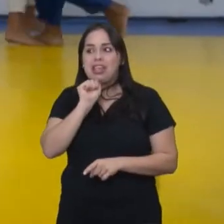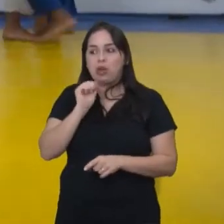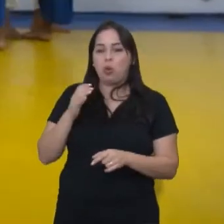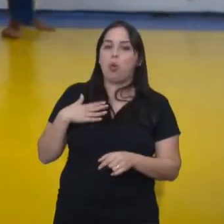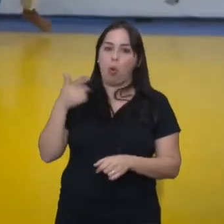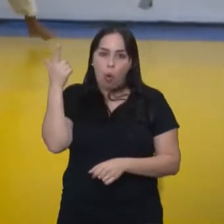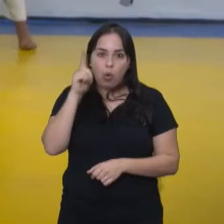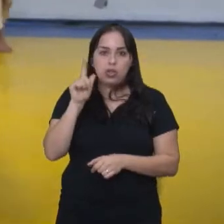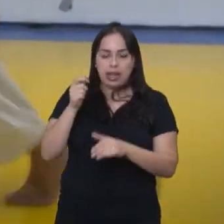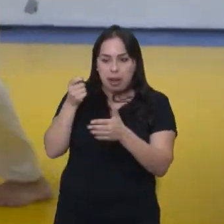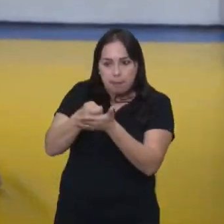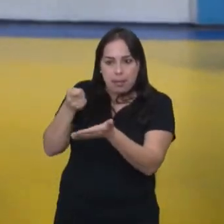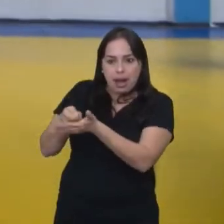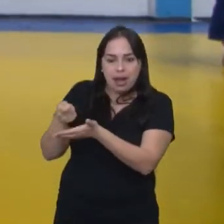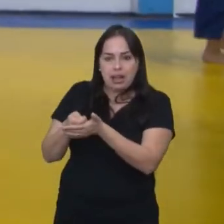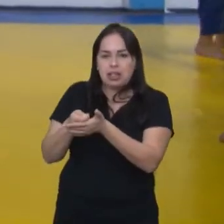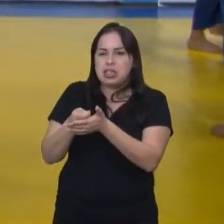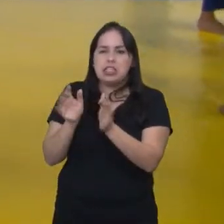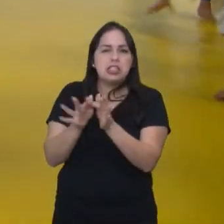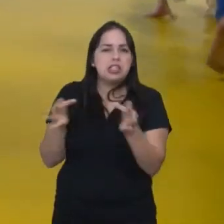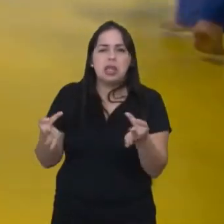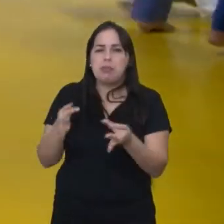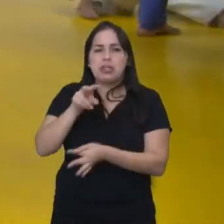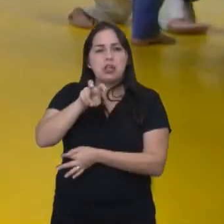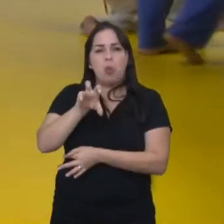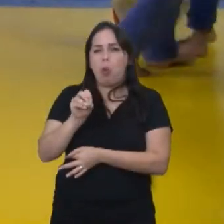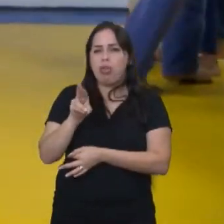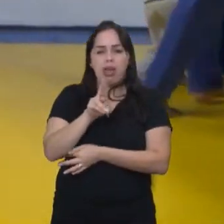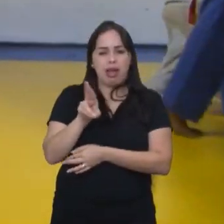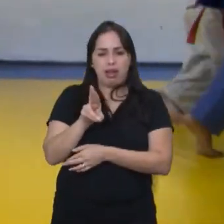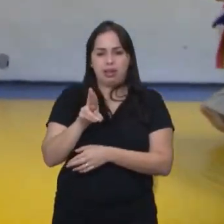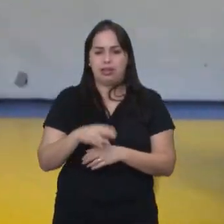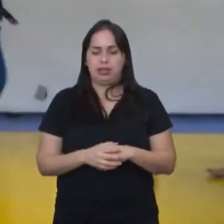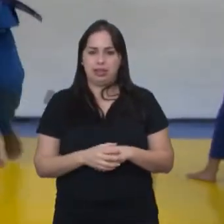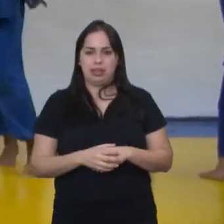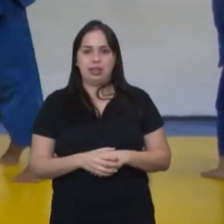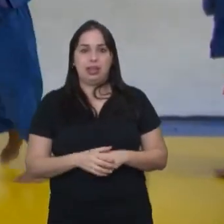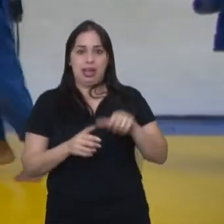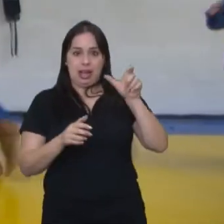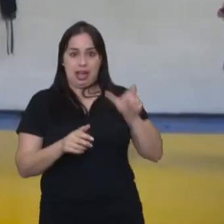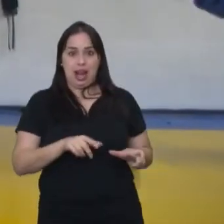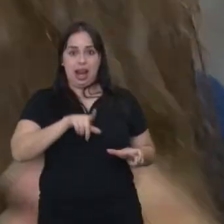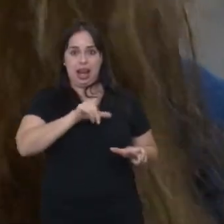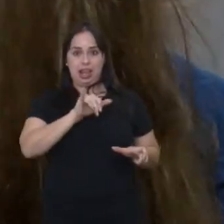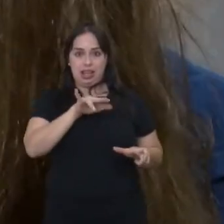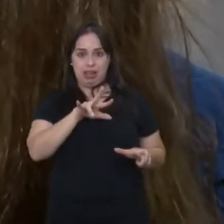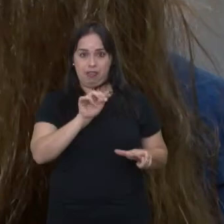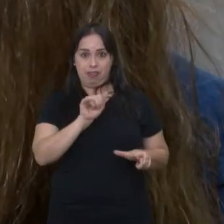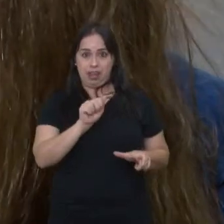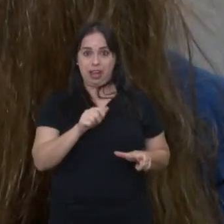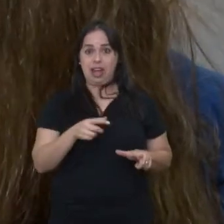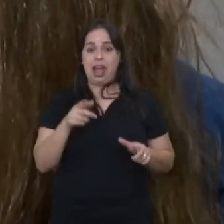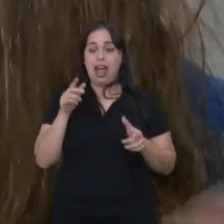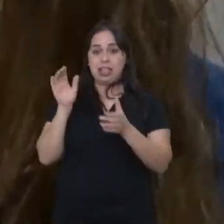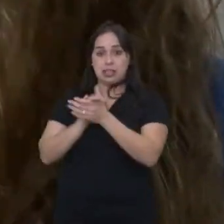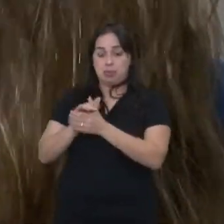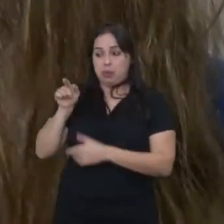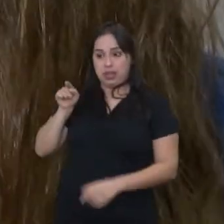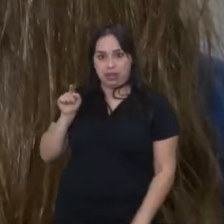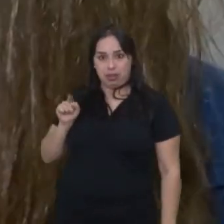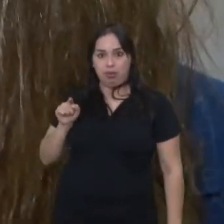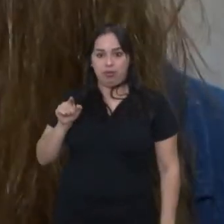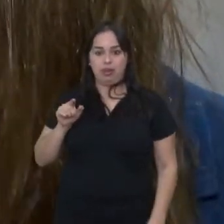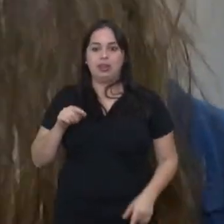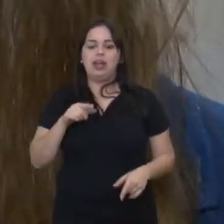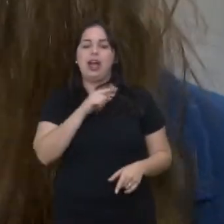pais que têm uma condição melhor conseguem pagar uma mensalidade simbólica de R$50. A Lívia, esposa do Flávio, é